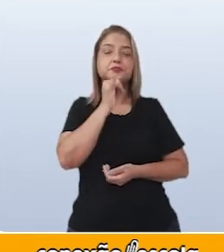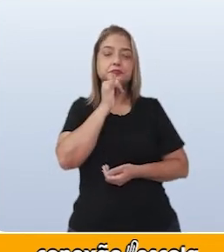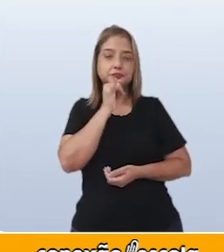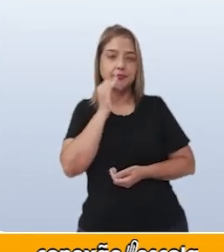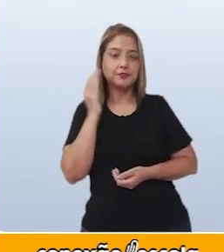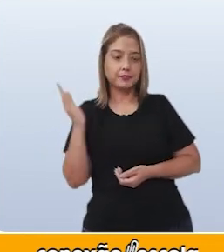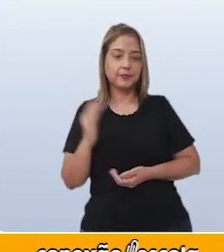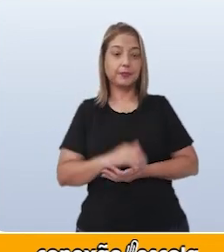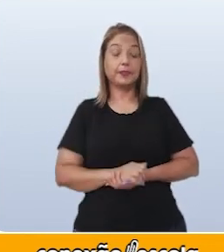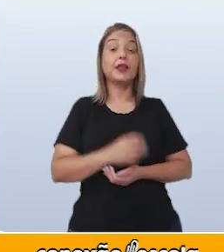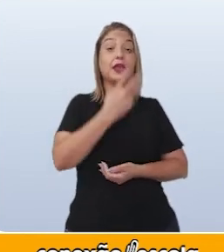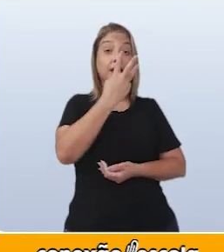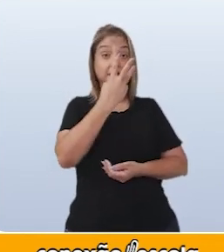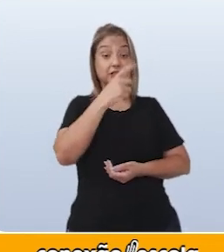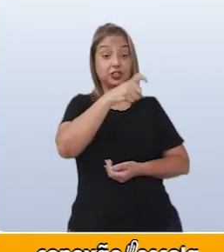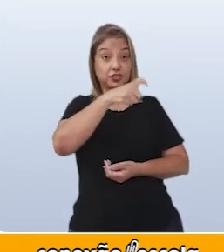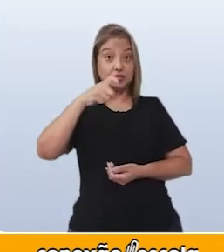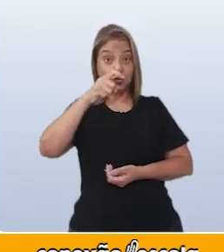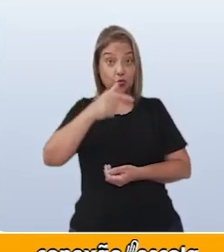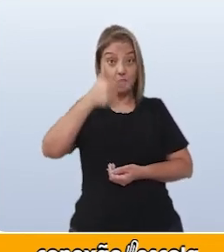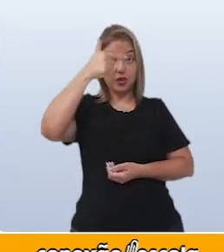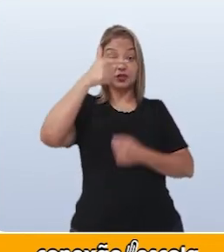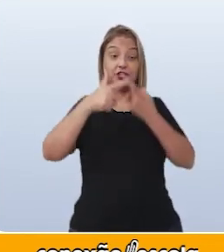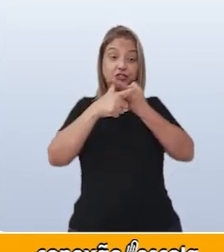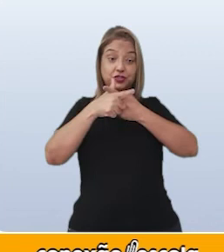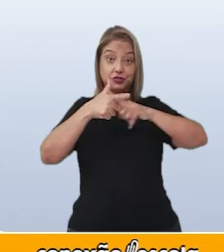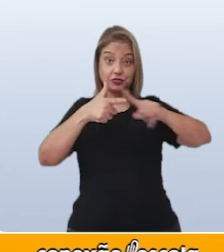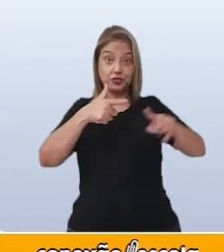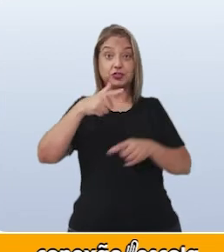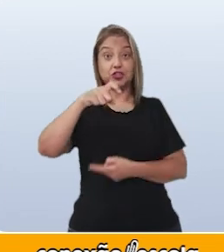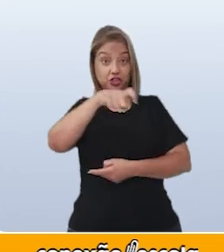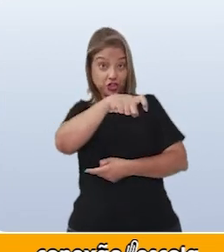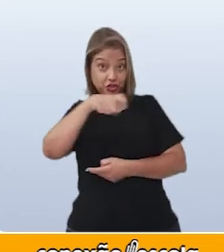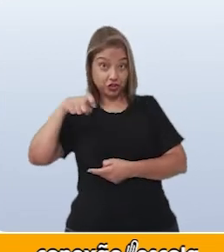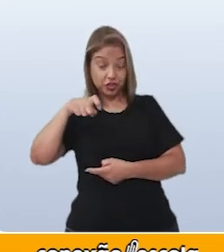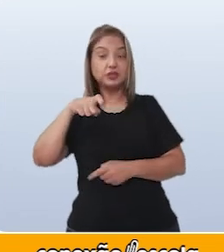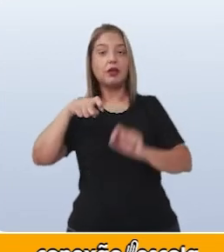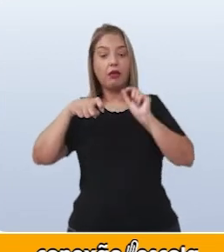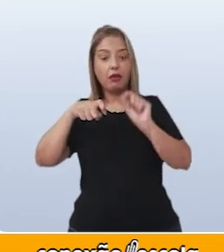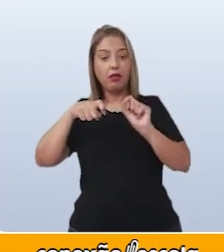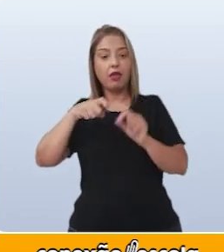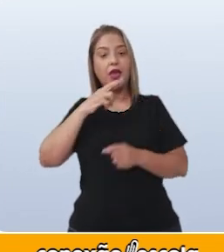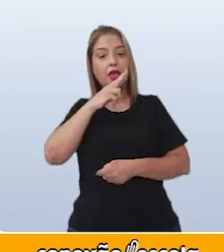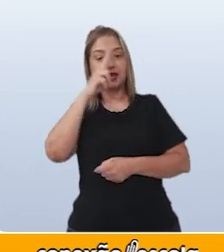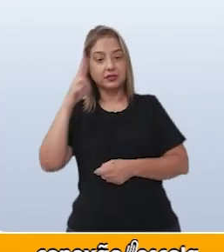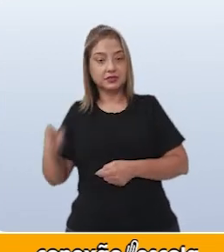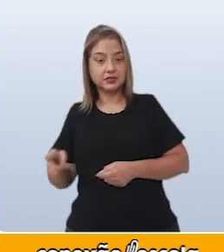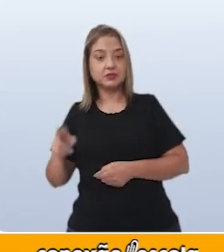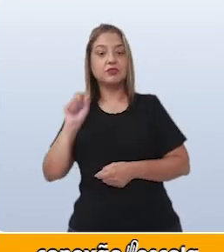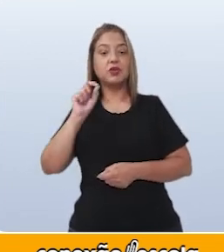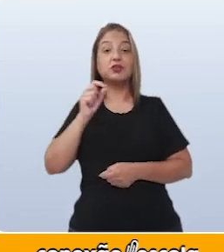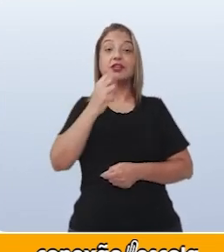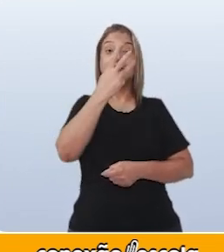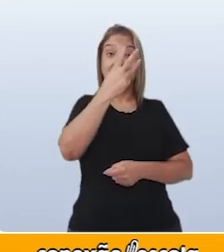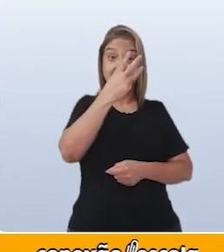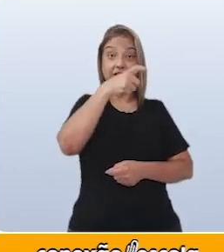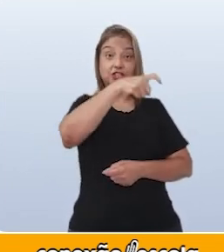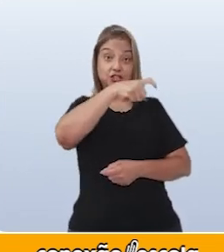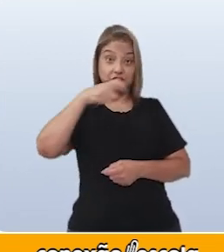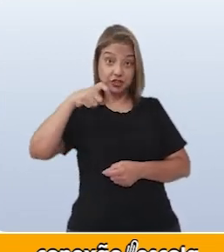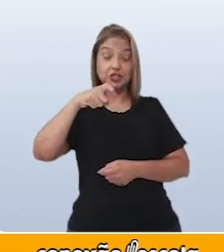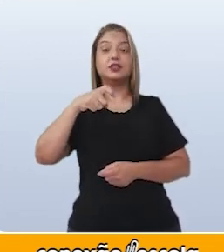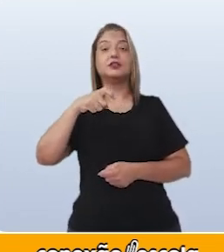exemplo, 3x ao quadrado dividido por x, 3x ao quadrado é o mesmo que 3x vezes